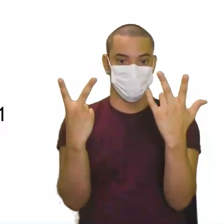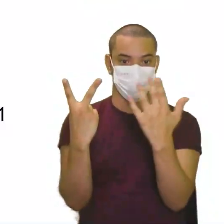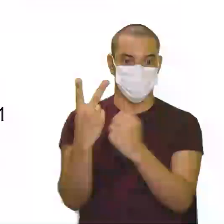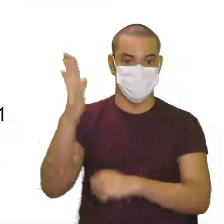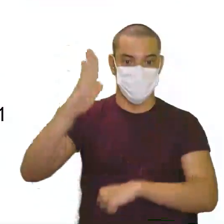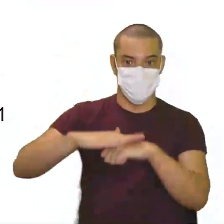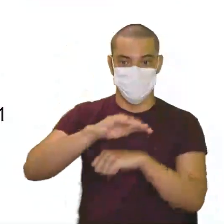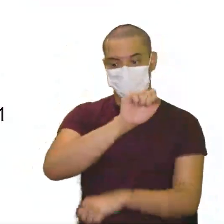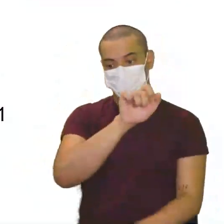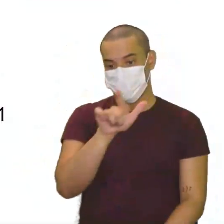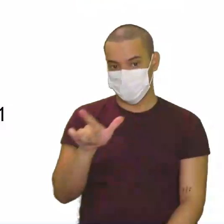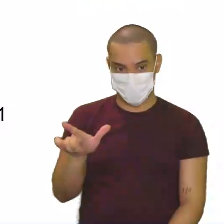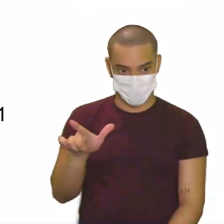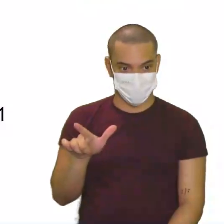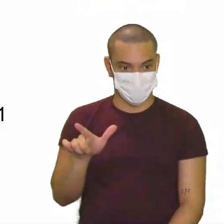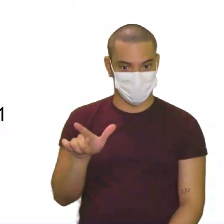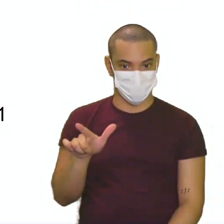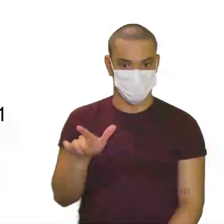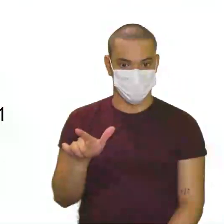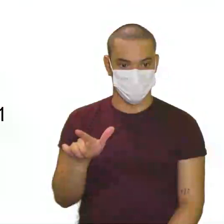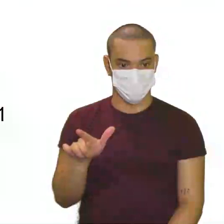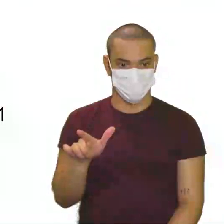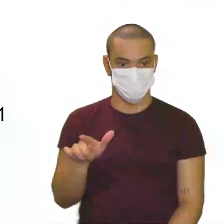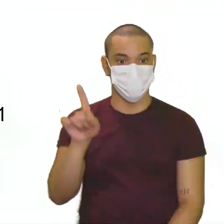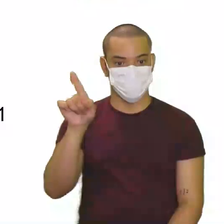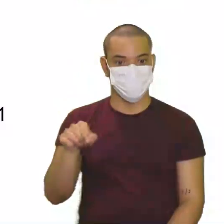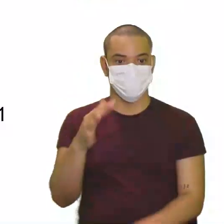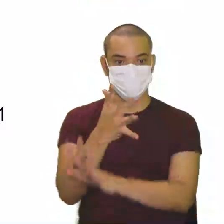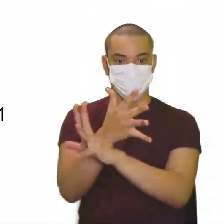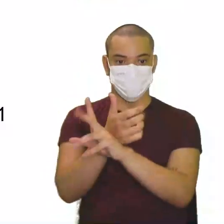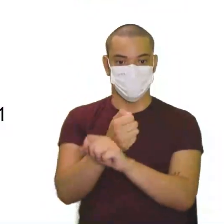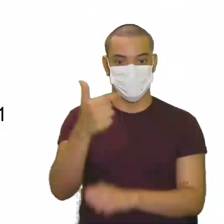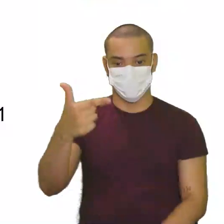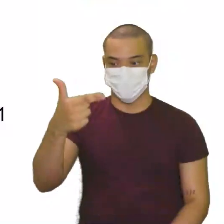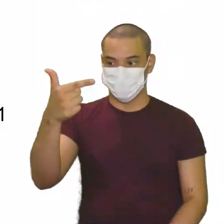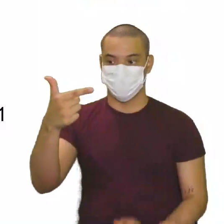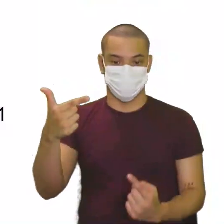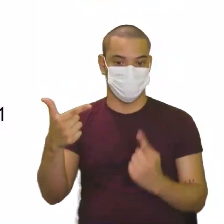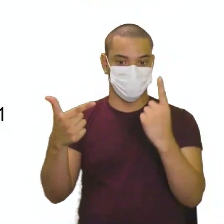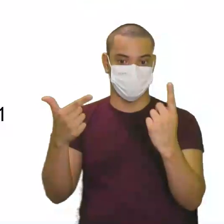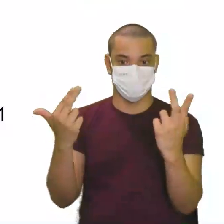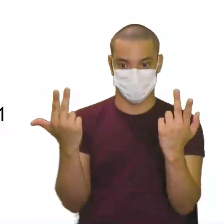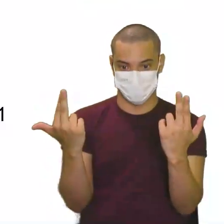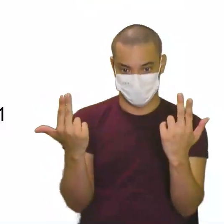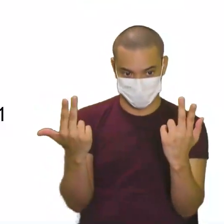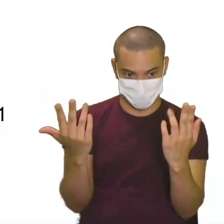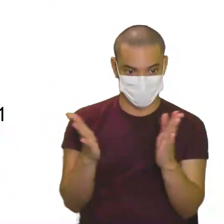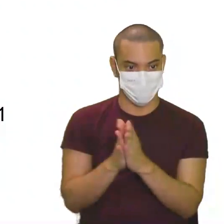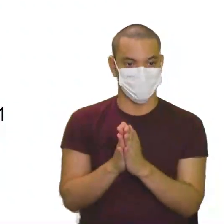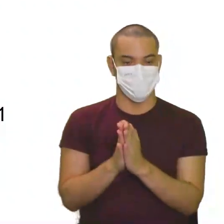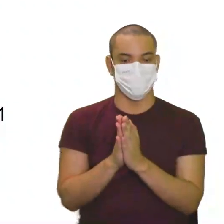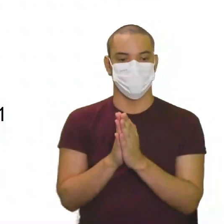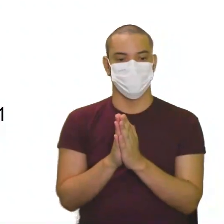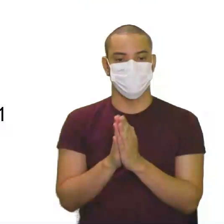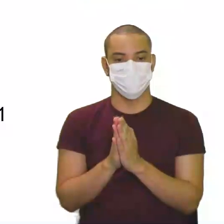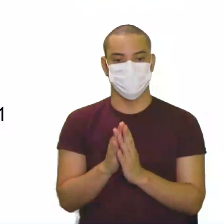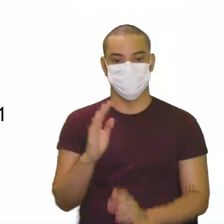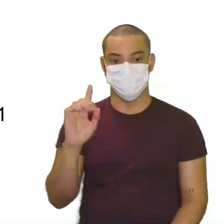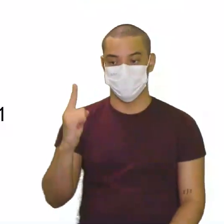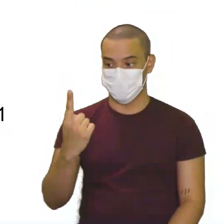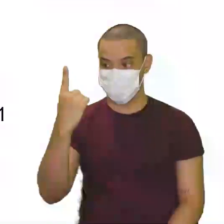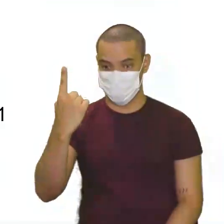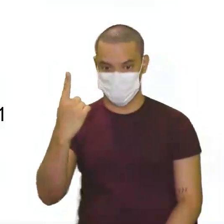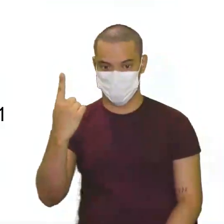é mais intensa aí ele coloca na atração do IMA dois pelo irmão é igual e na letra e